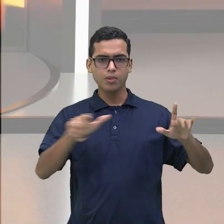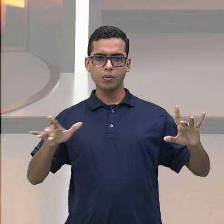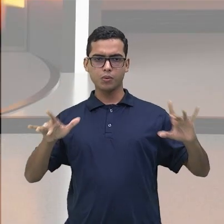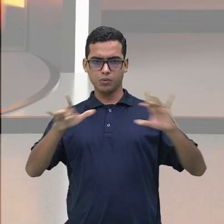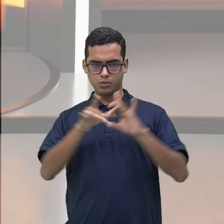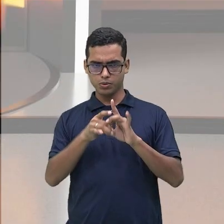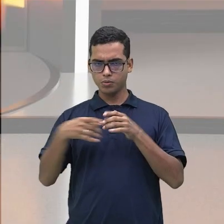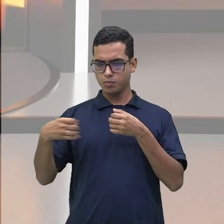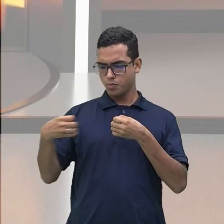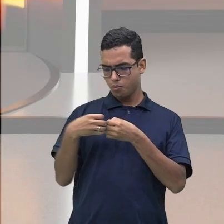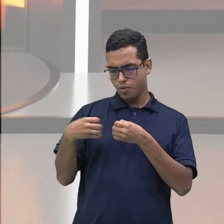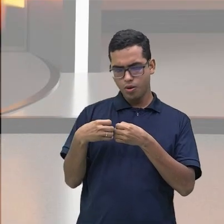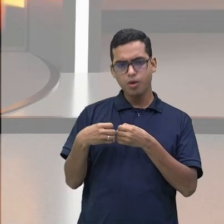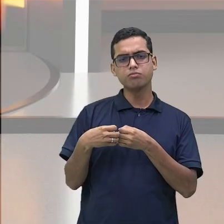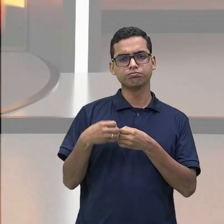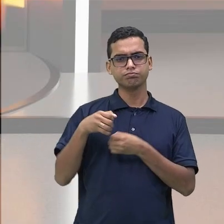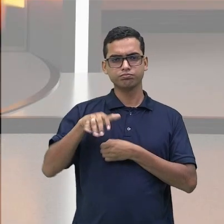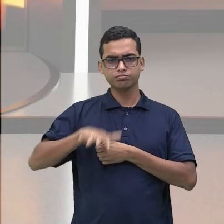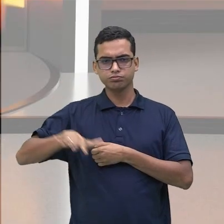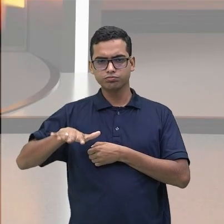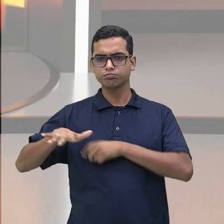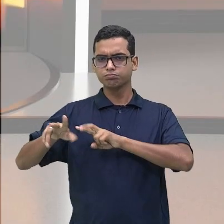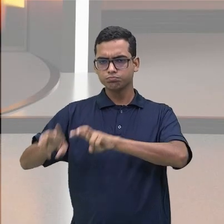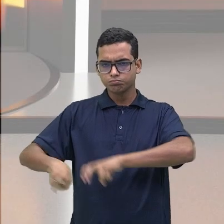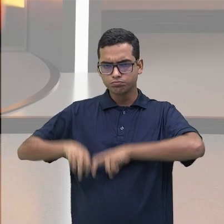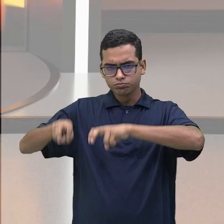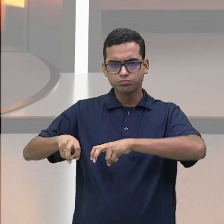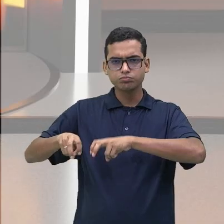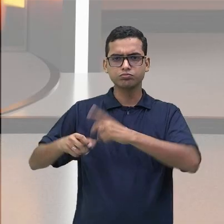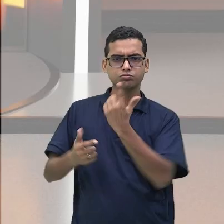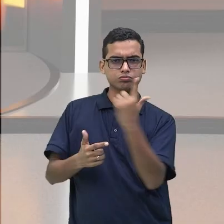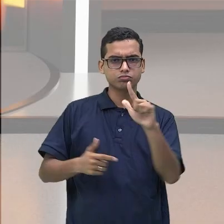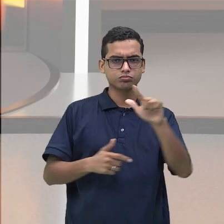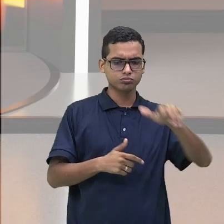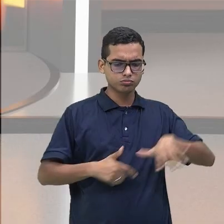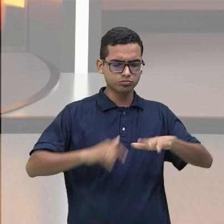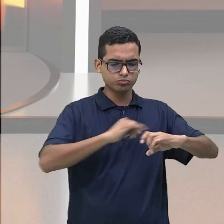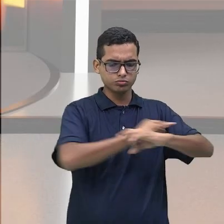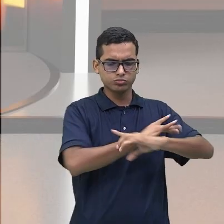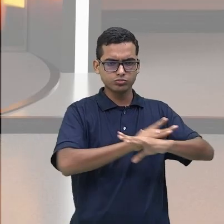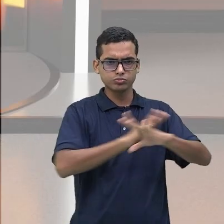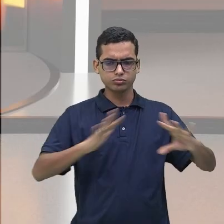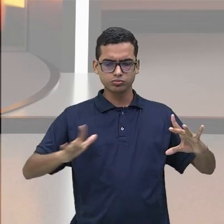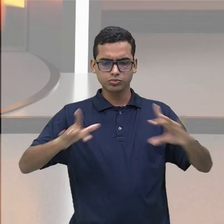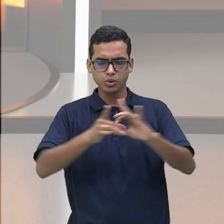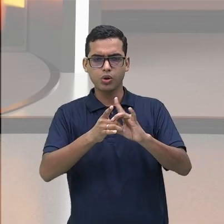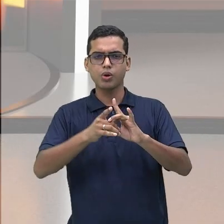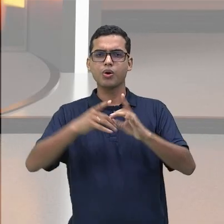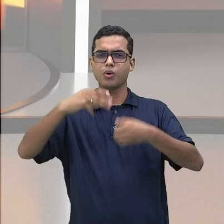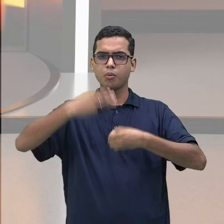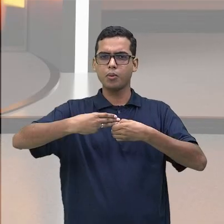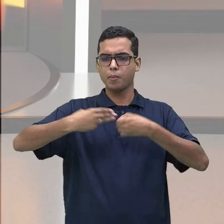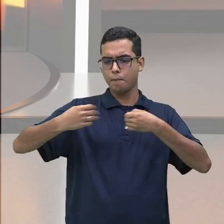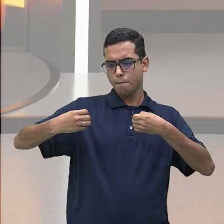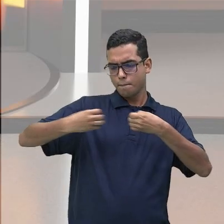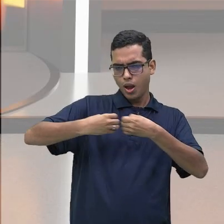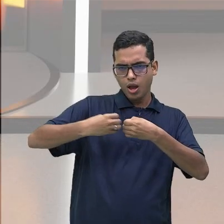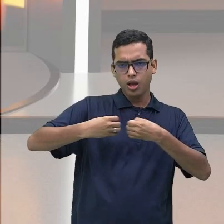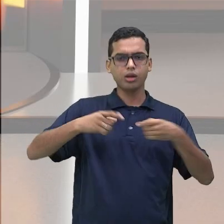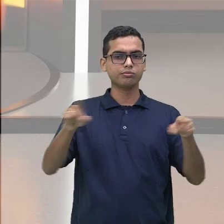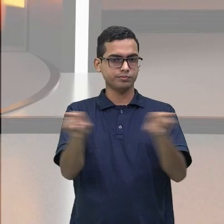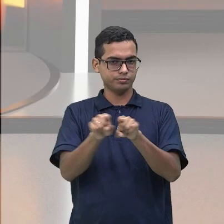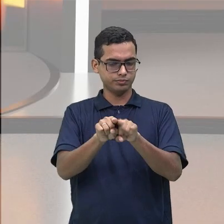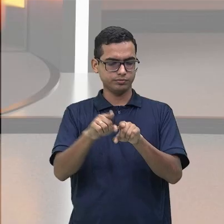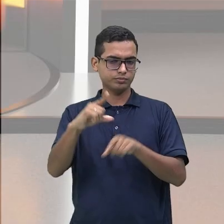fisicamente ali a sua área urbana com uma outra área ali de um município vizinho. E quando